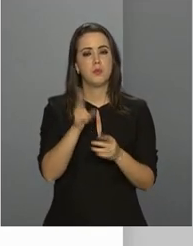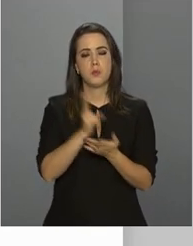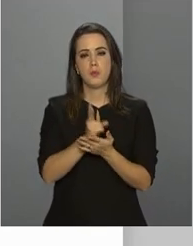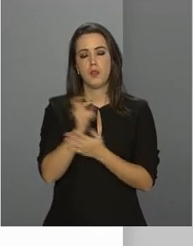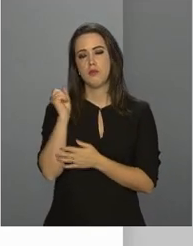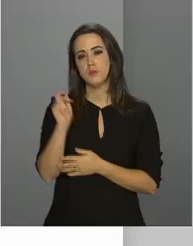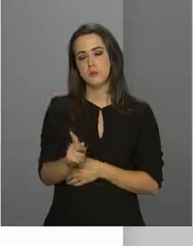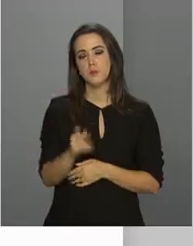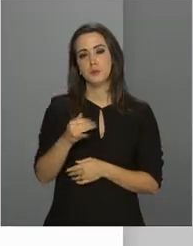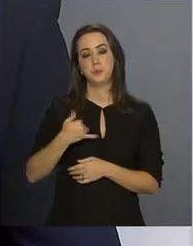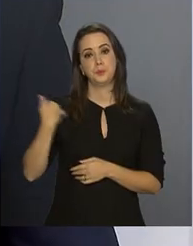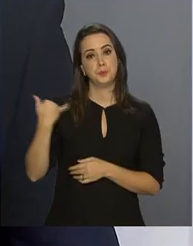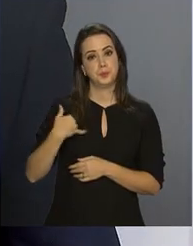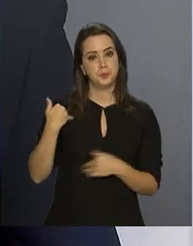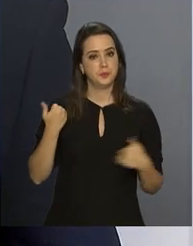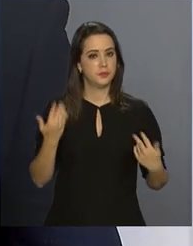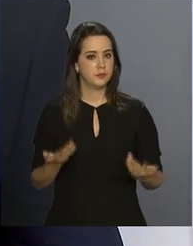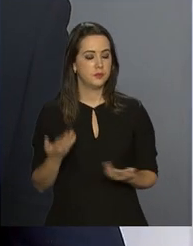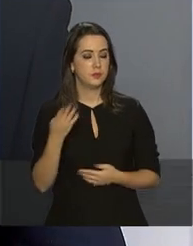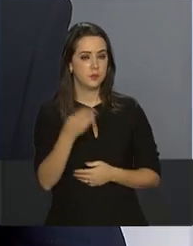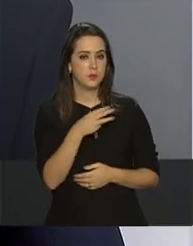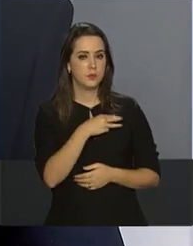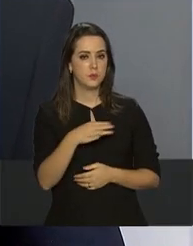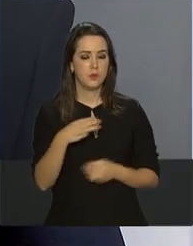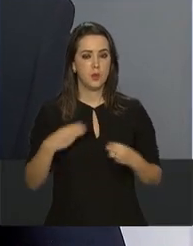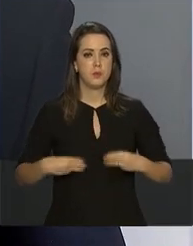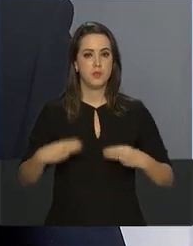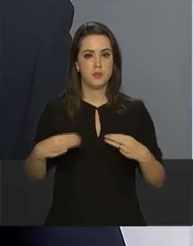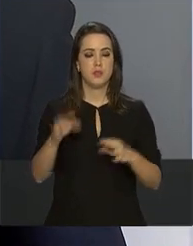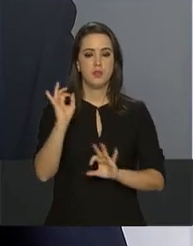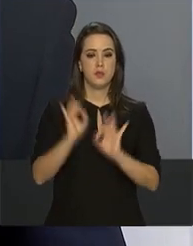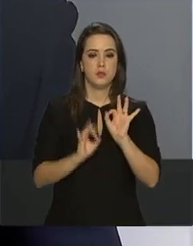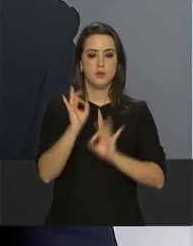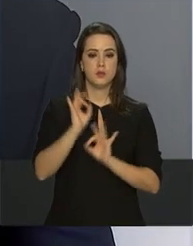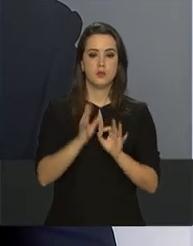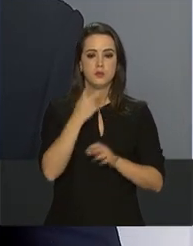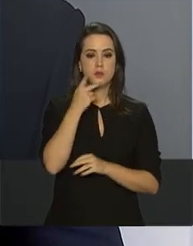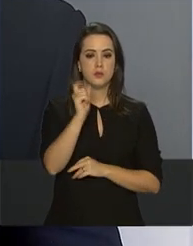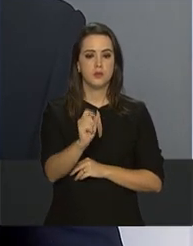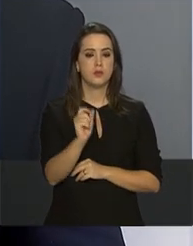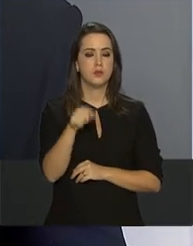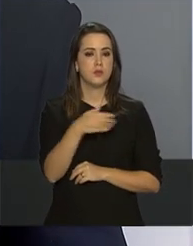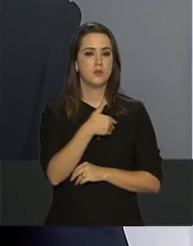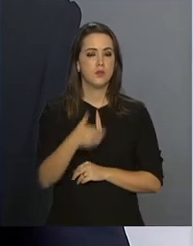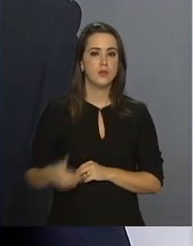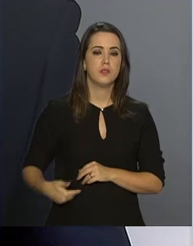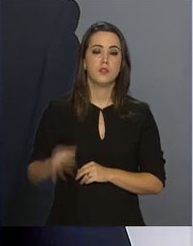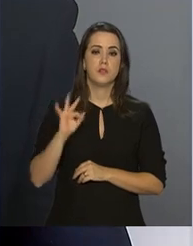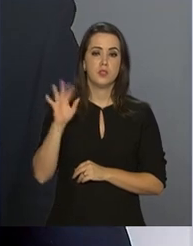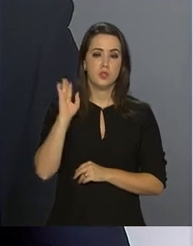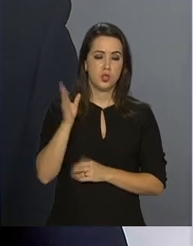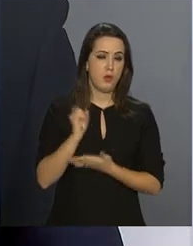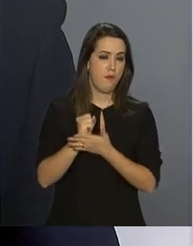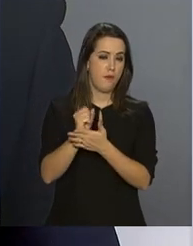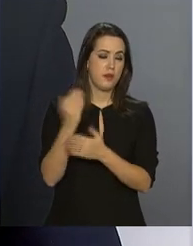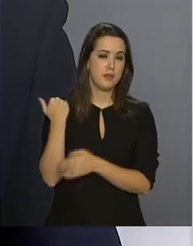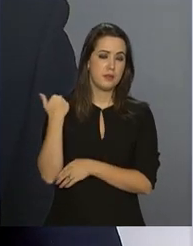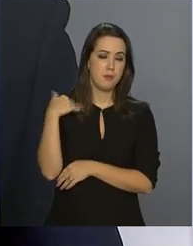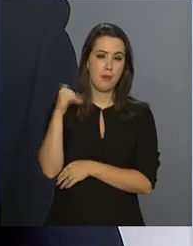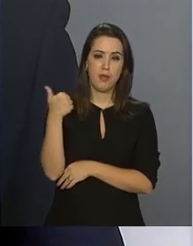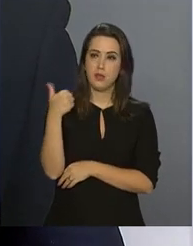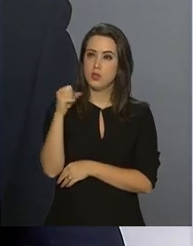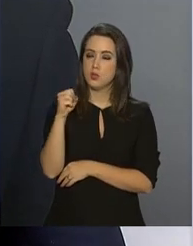aposentadoria por idade. Segundo o Ministério do Planejamento, Desenvolvimento e Gestão, o governo federal oferece mais de 1